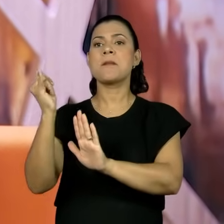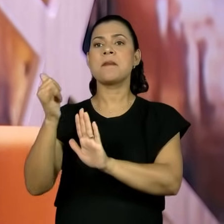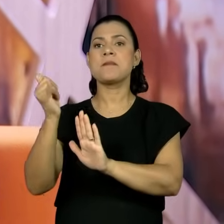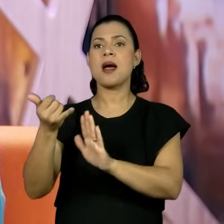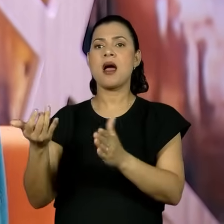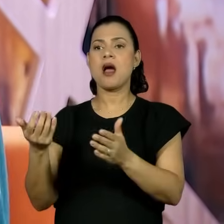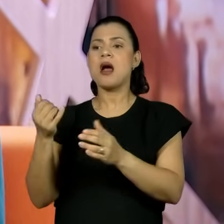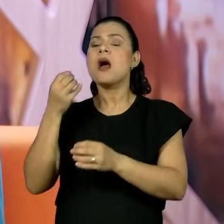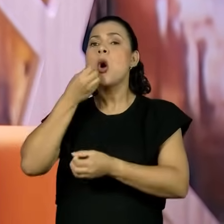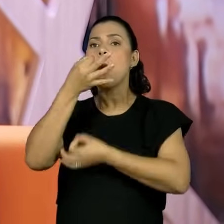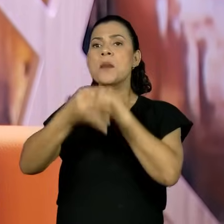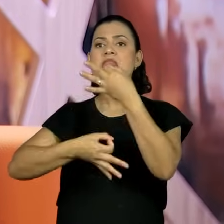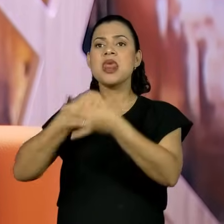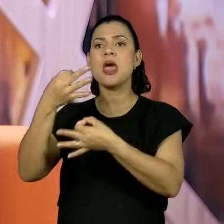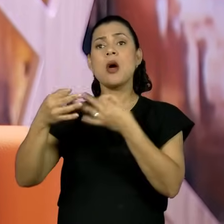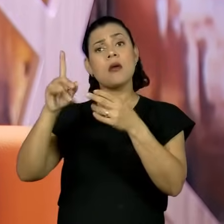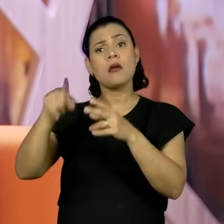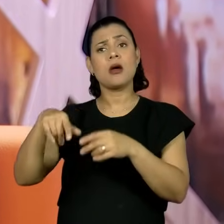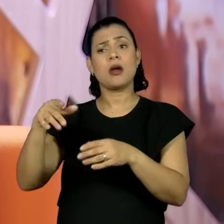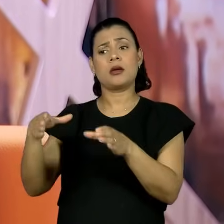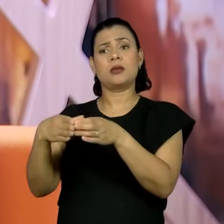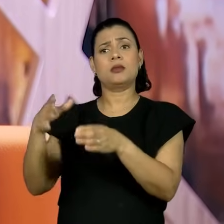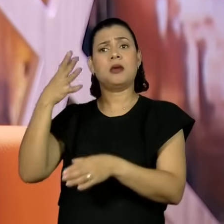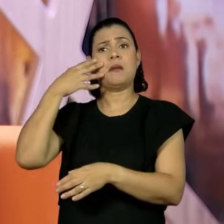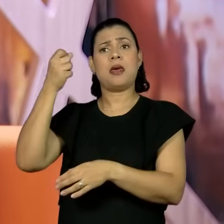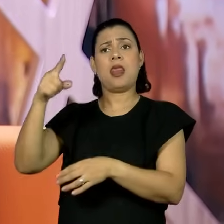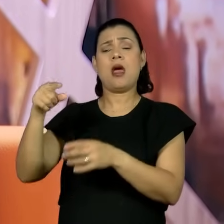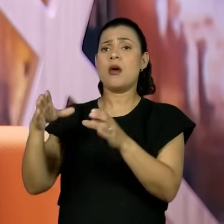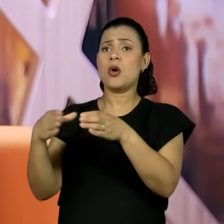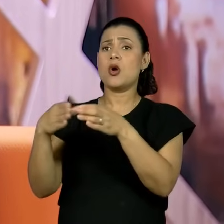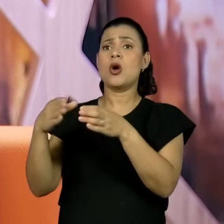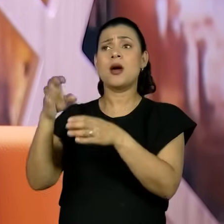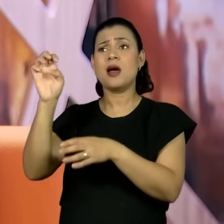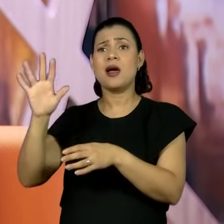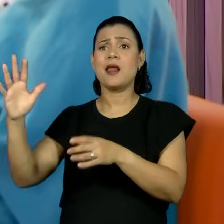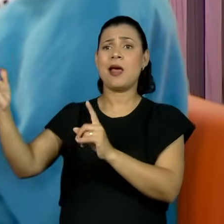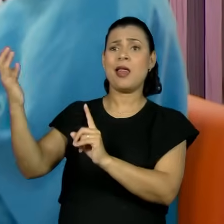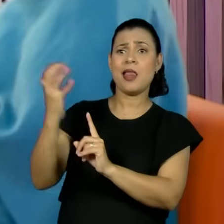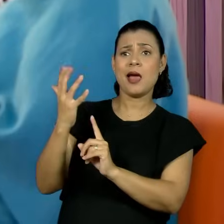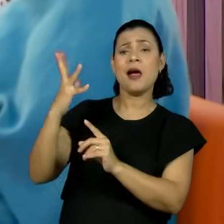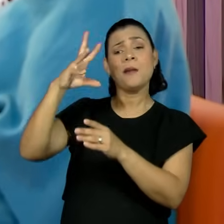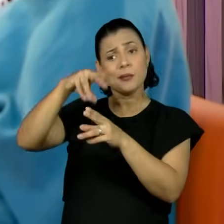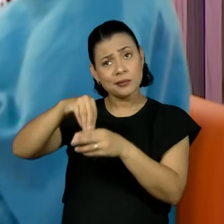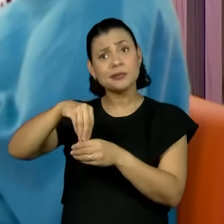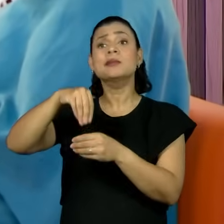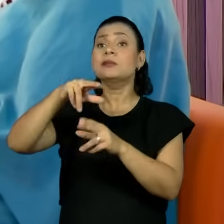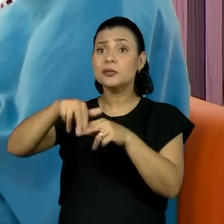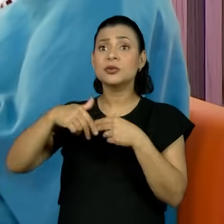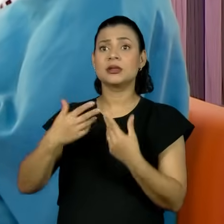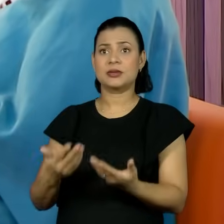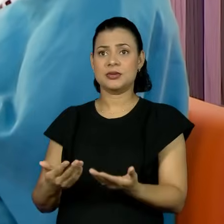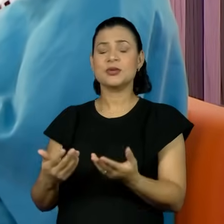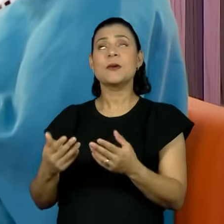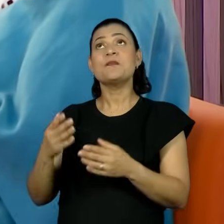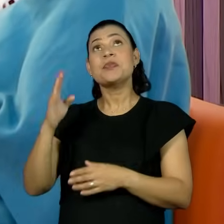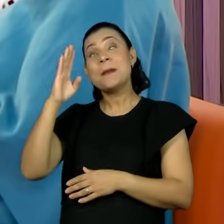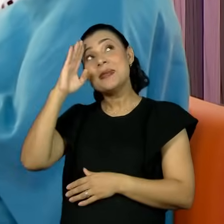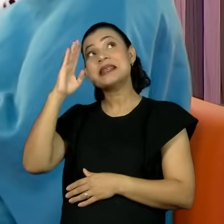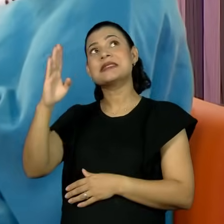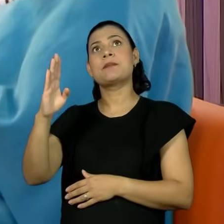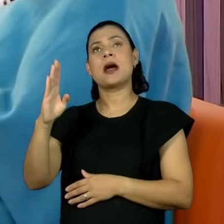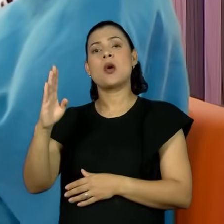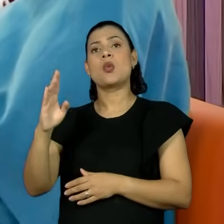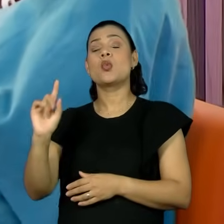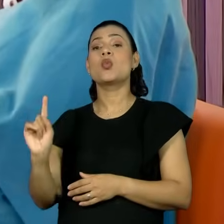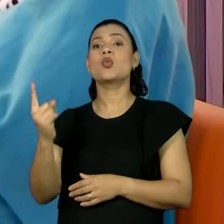e extensivamente a ocidocêntrica. Isso é danoso para a história da humanidade, porque essa matriz, inclusive, ela